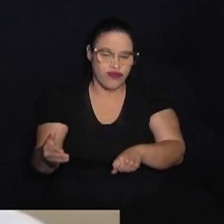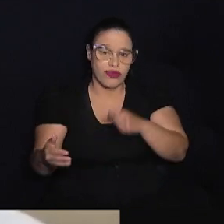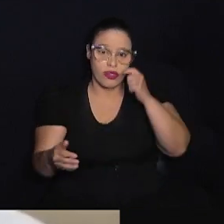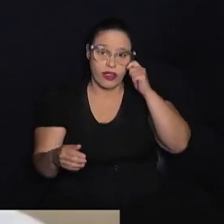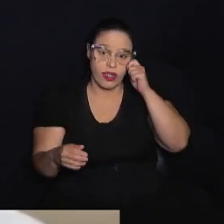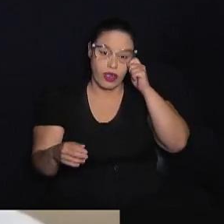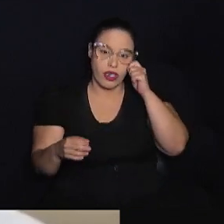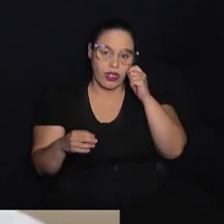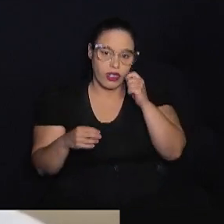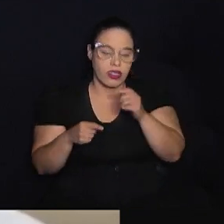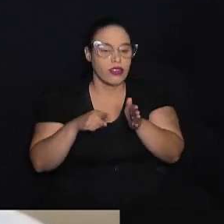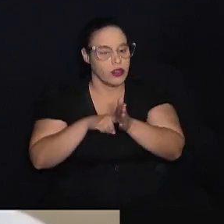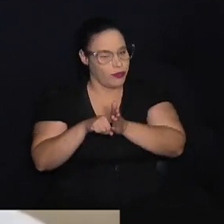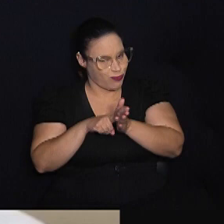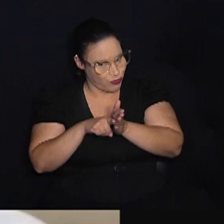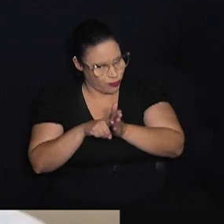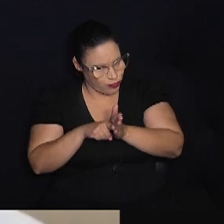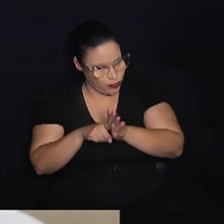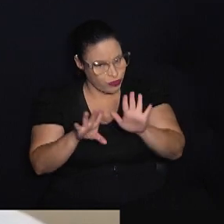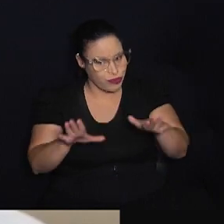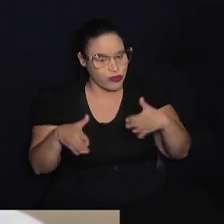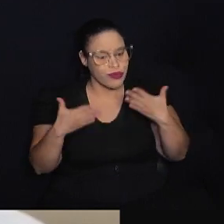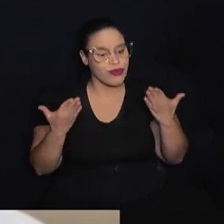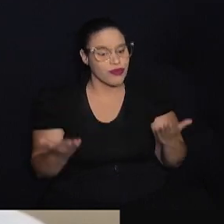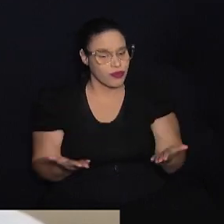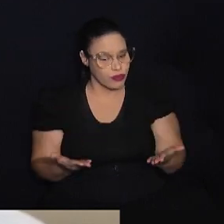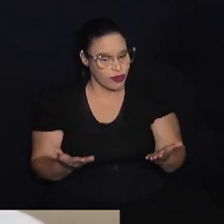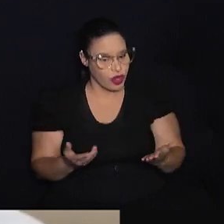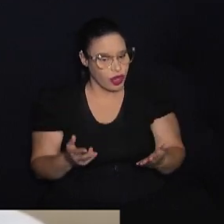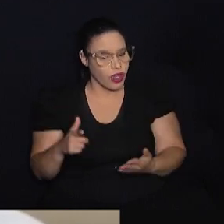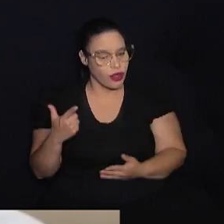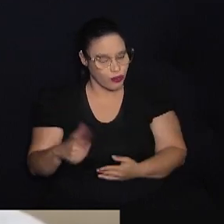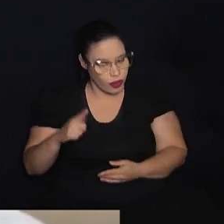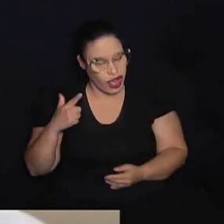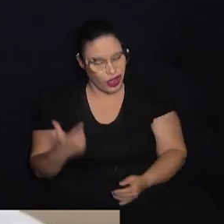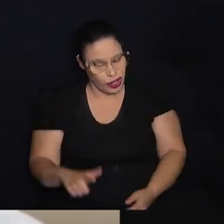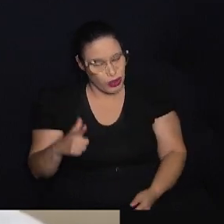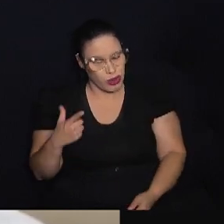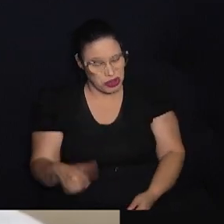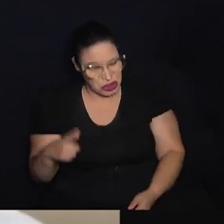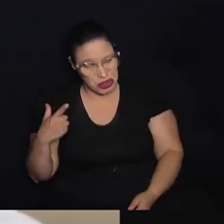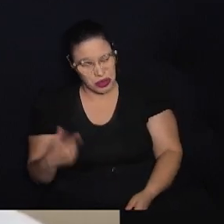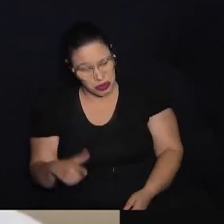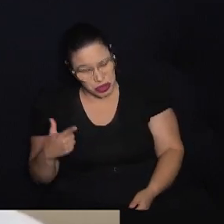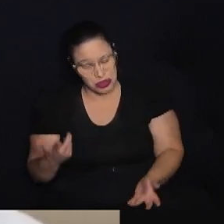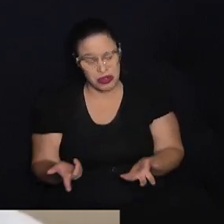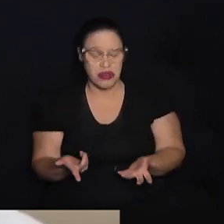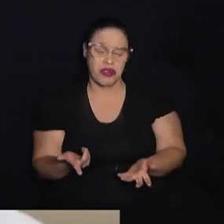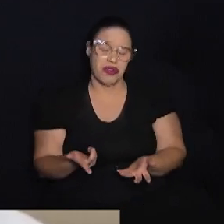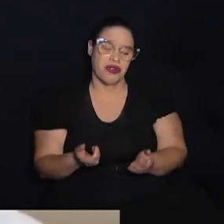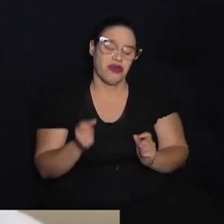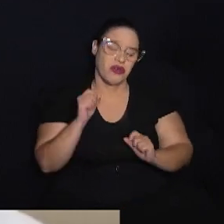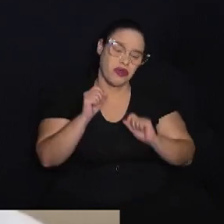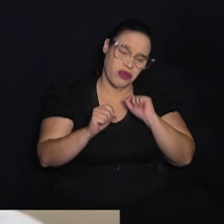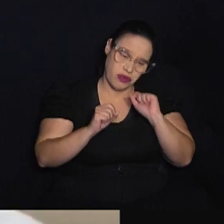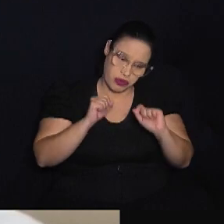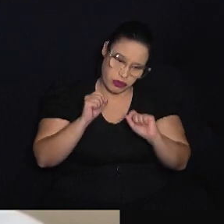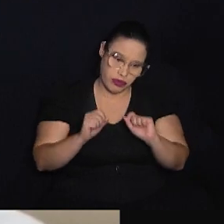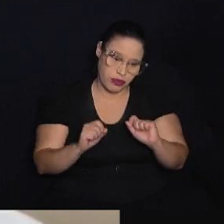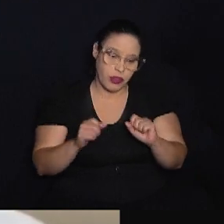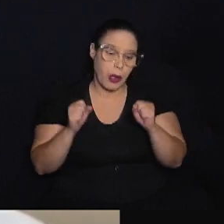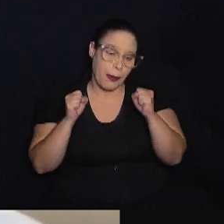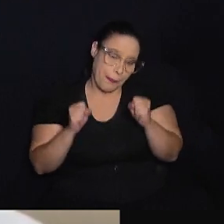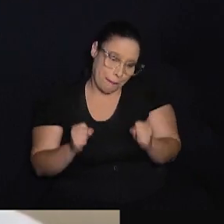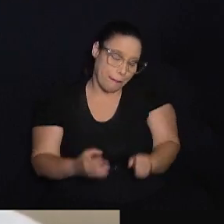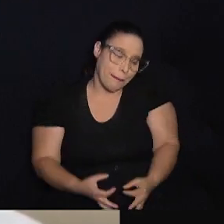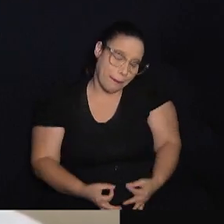tem que começar a investigar causas de repetições, de infecção de urina de repetição. Entre essas causas, pode ser